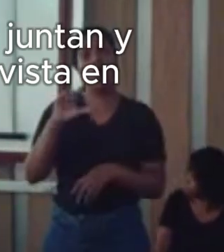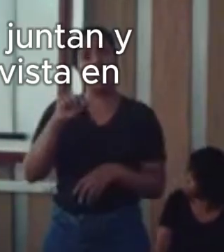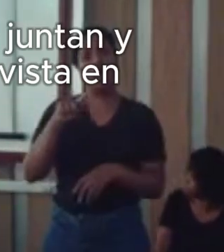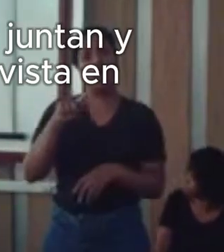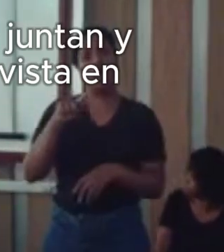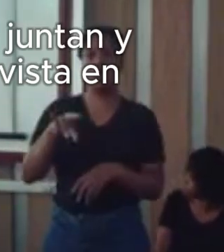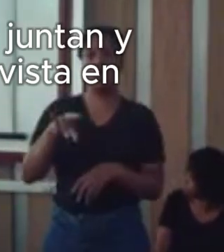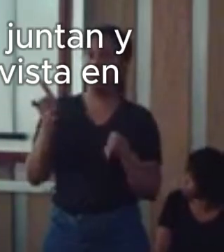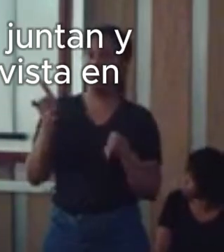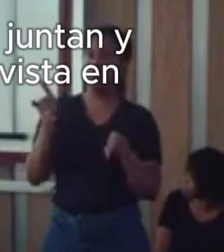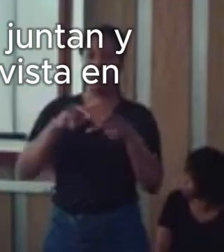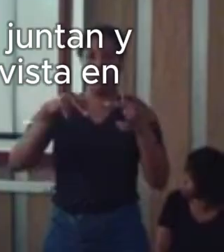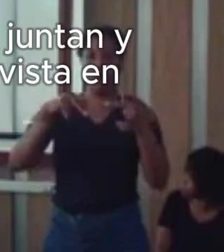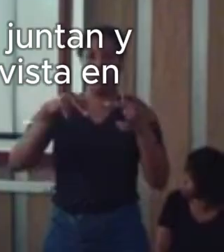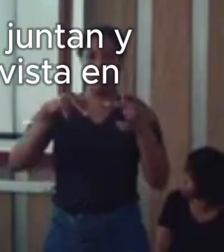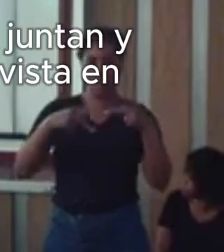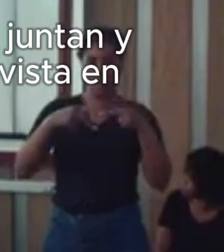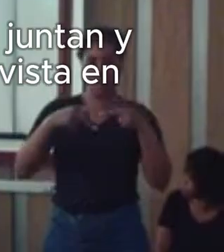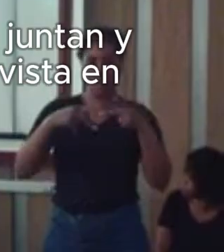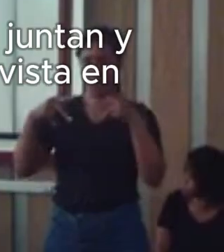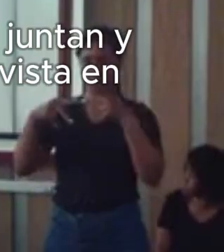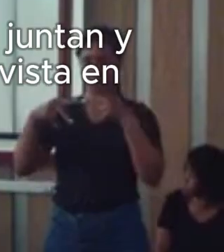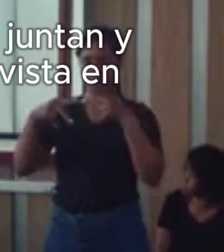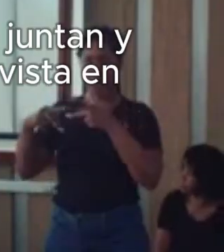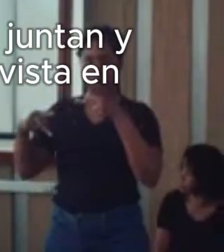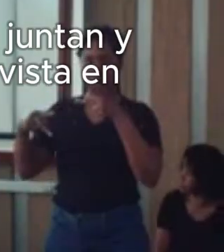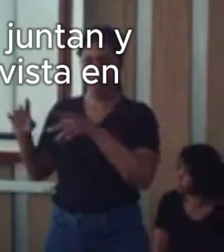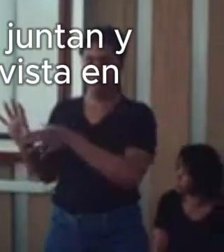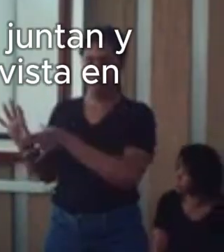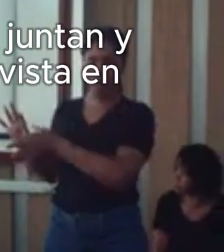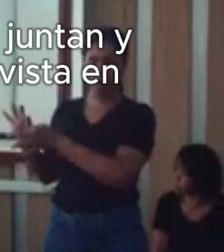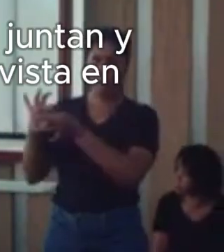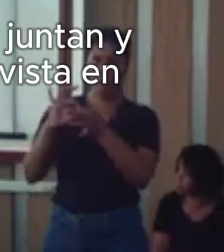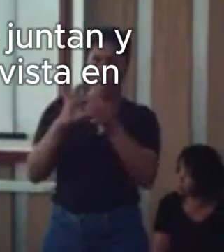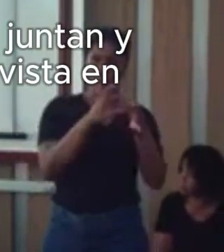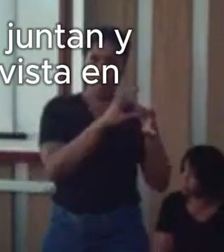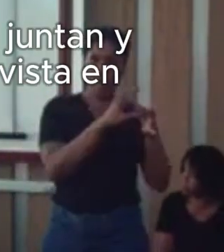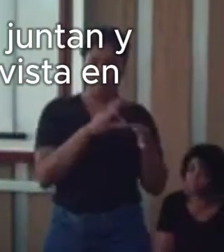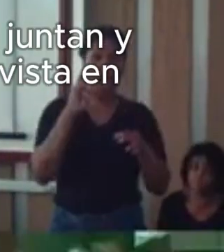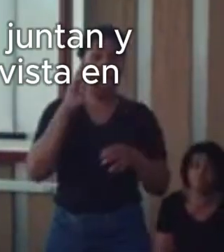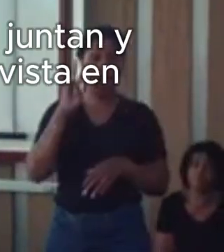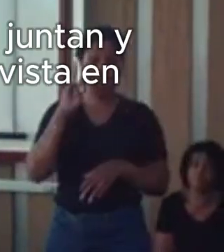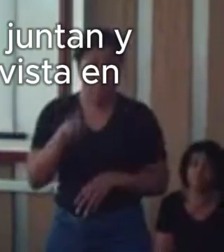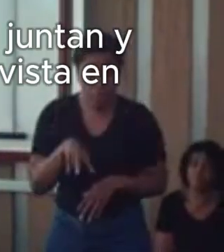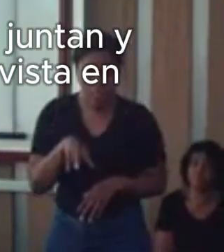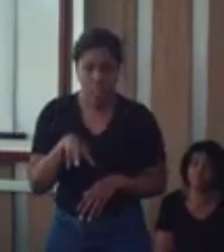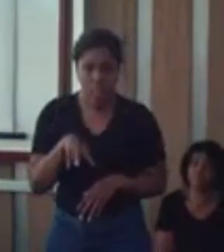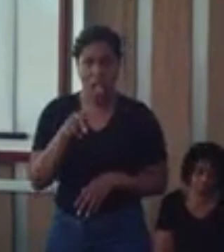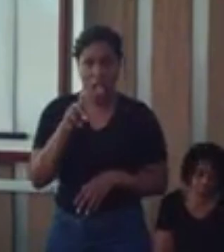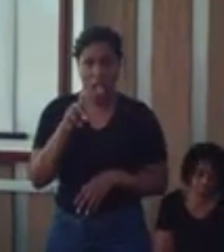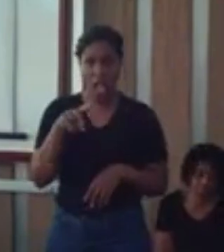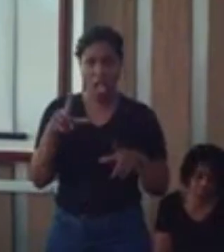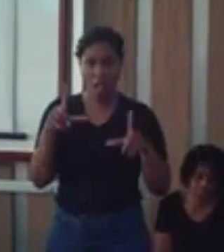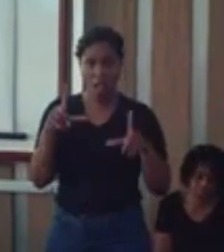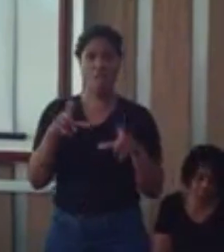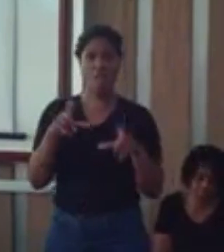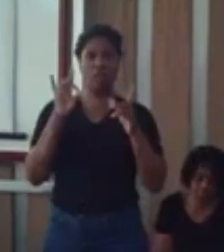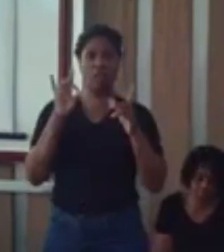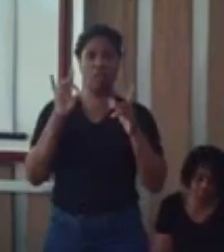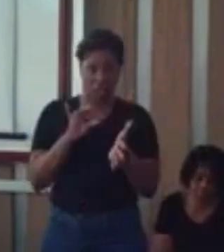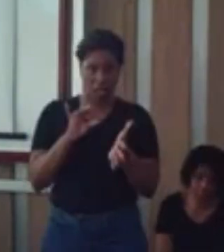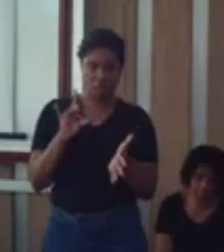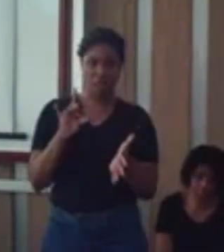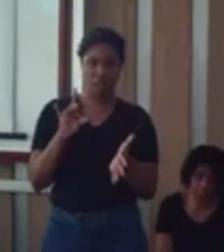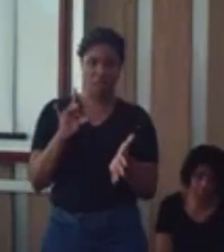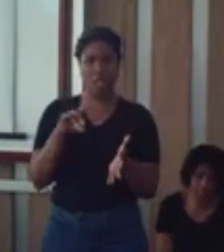juntam e formam essa estrutura aqui, que é a fibra colágeno vista na vida real mesmo. Isso aqui é a vida real. É assim mesmo que é